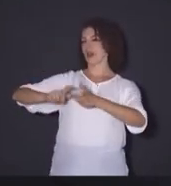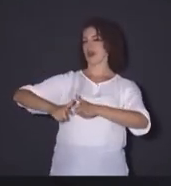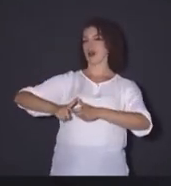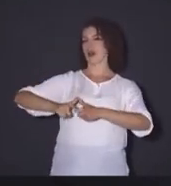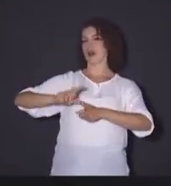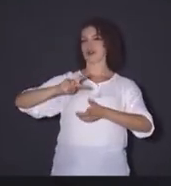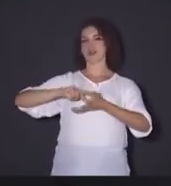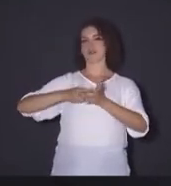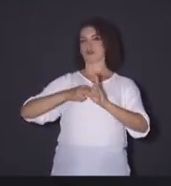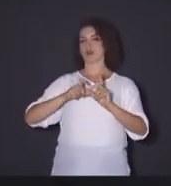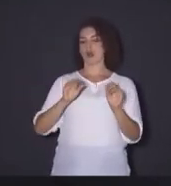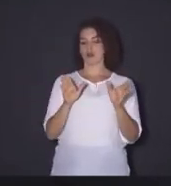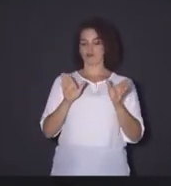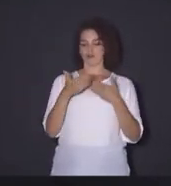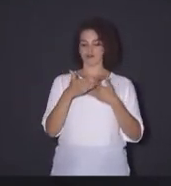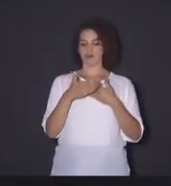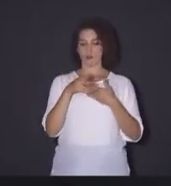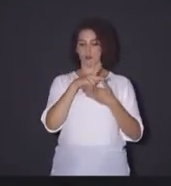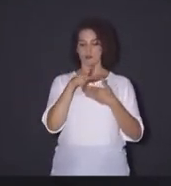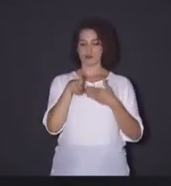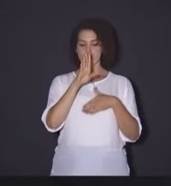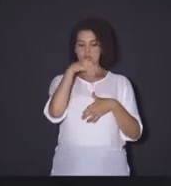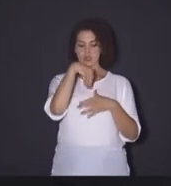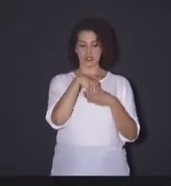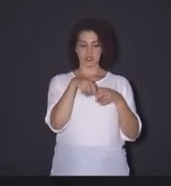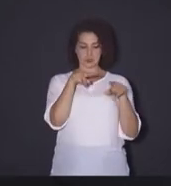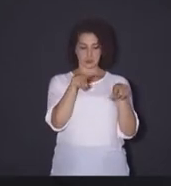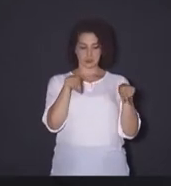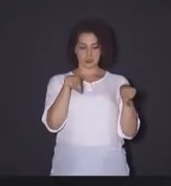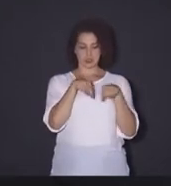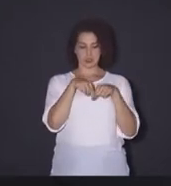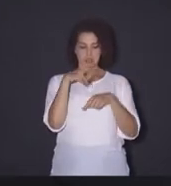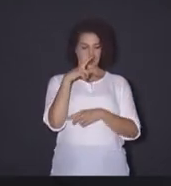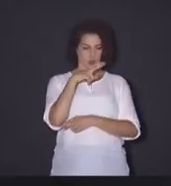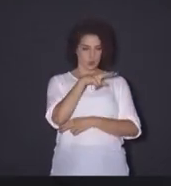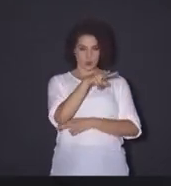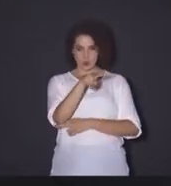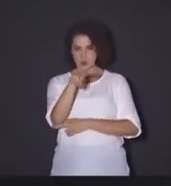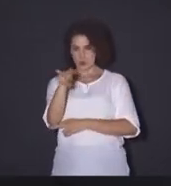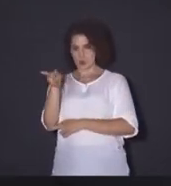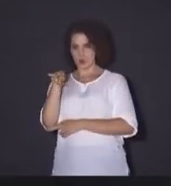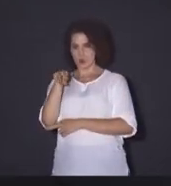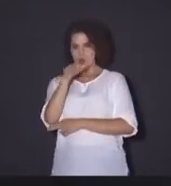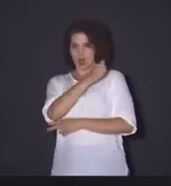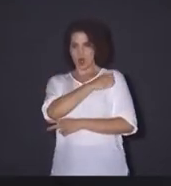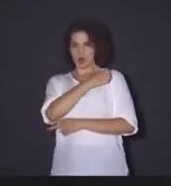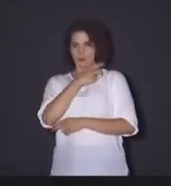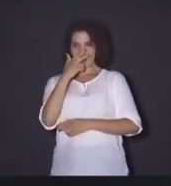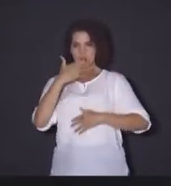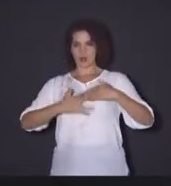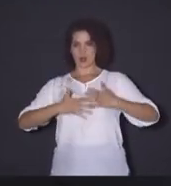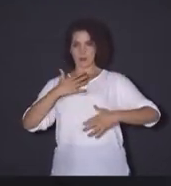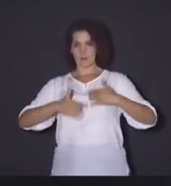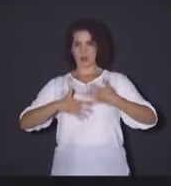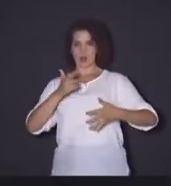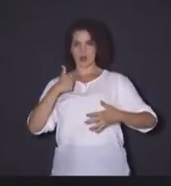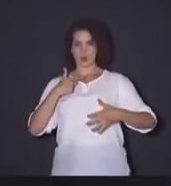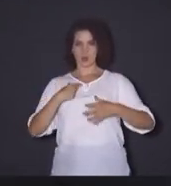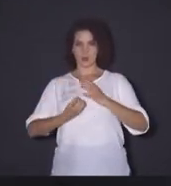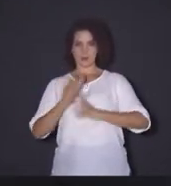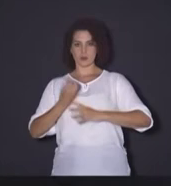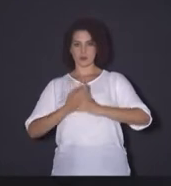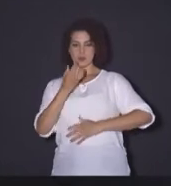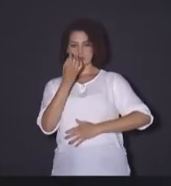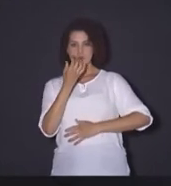do gabinete é o professor no seu gabinete que olha para a sala de aula com uma coisa que está atrapalhando ele é fazer a sua produção individual